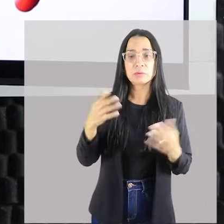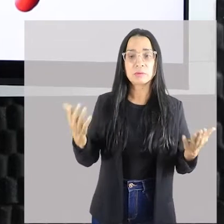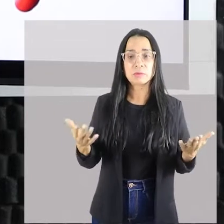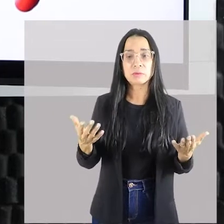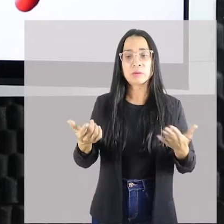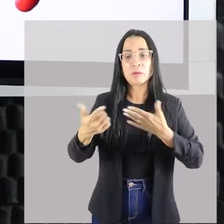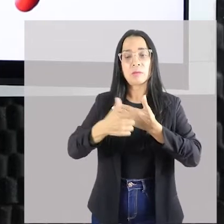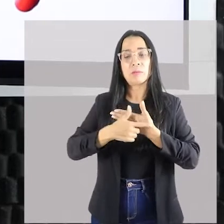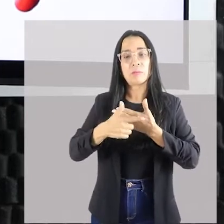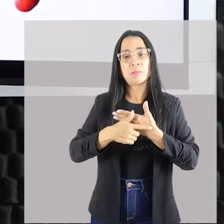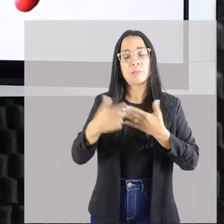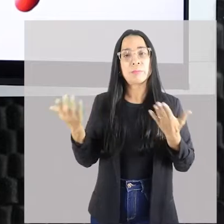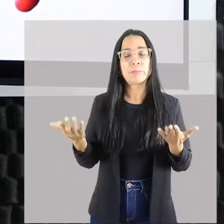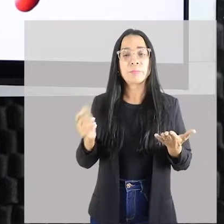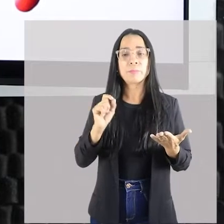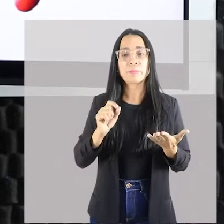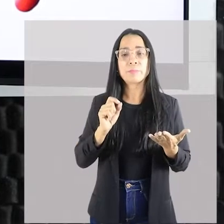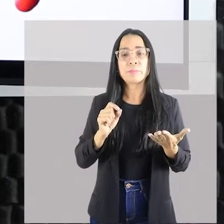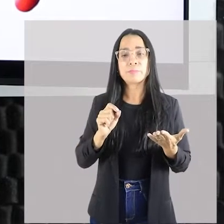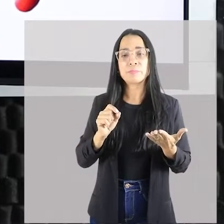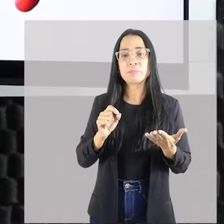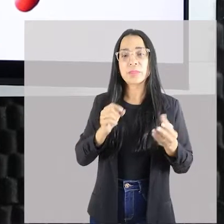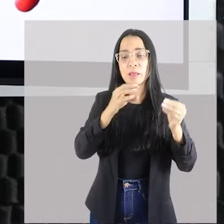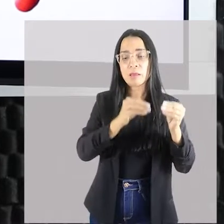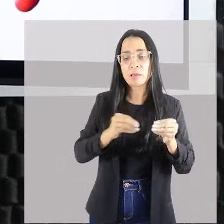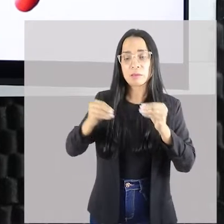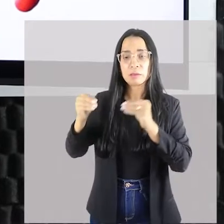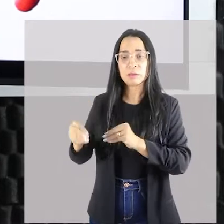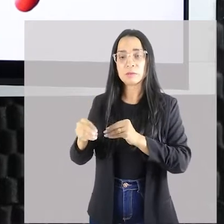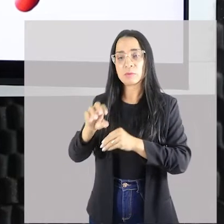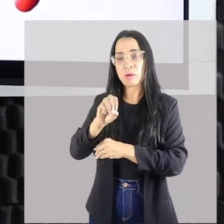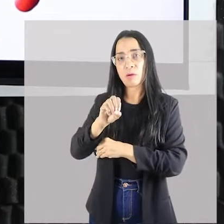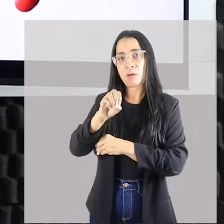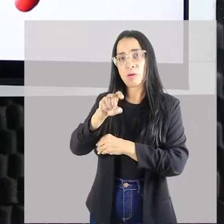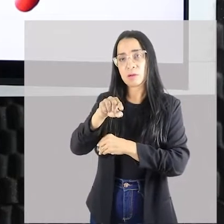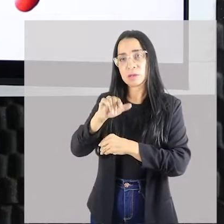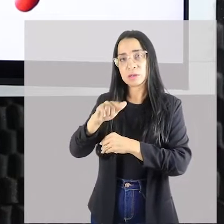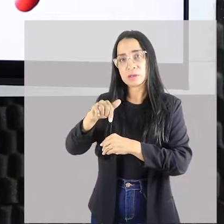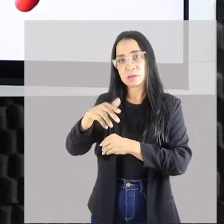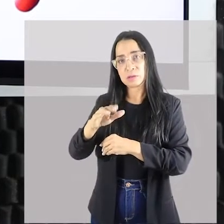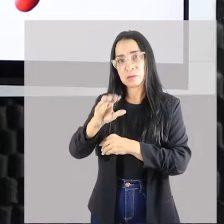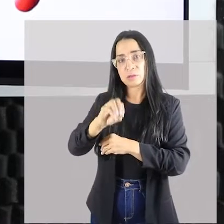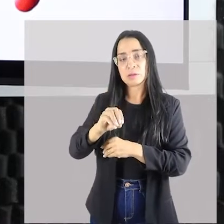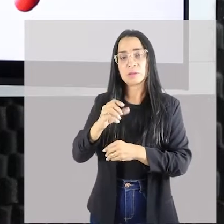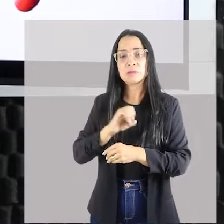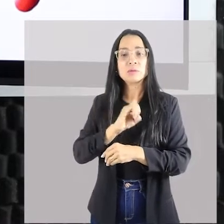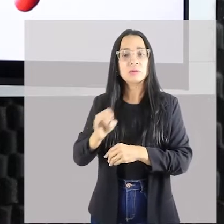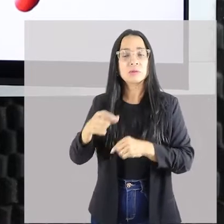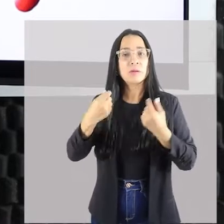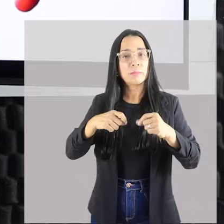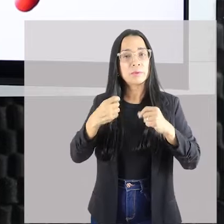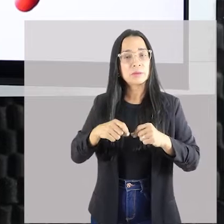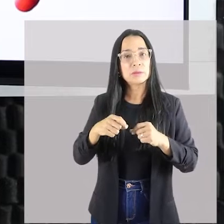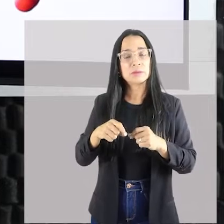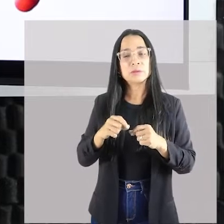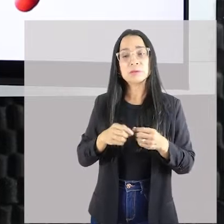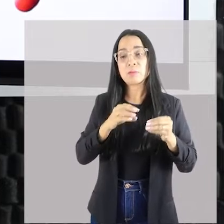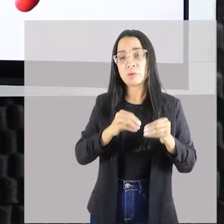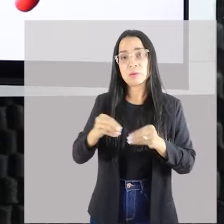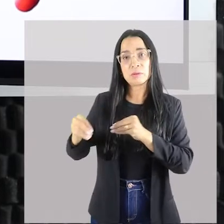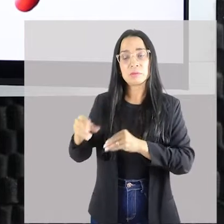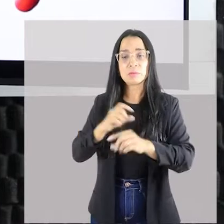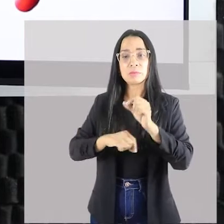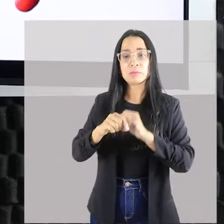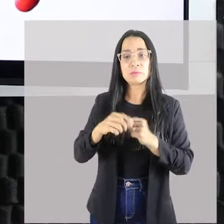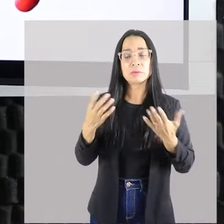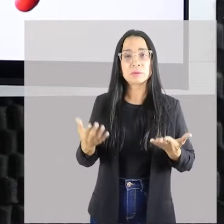A função dela é transportar oxigênio, certo? Se você precisa dela para transportar